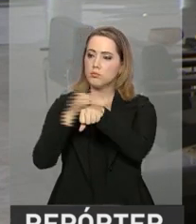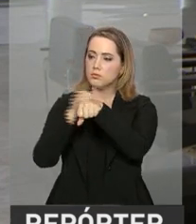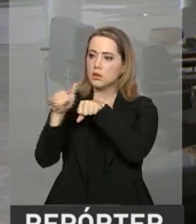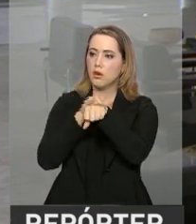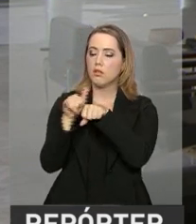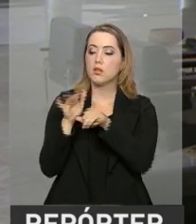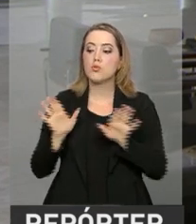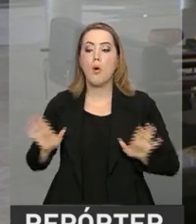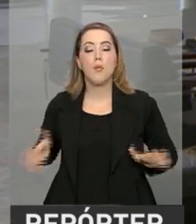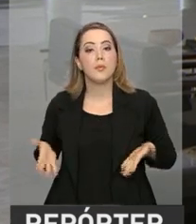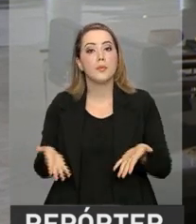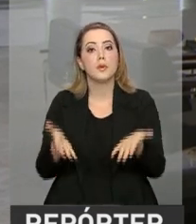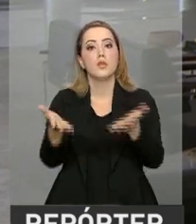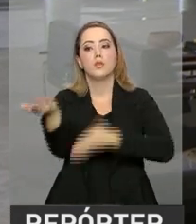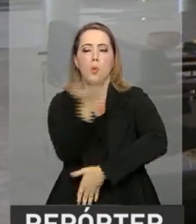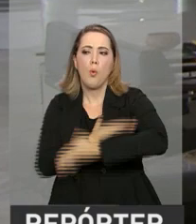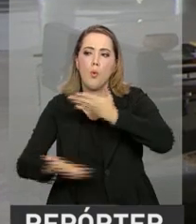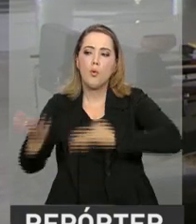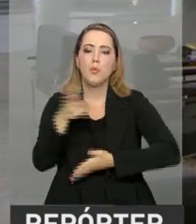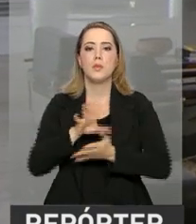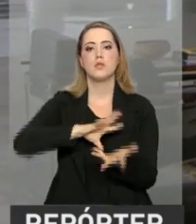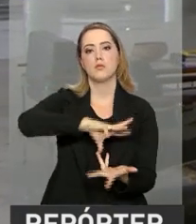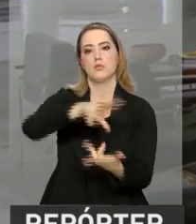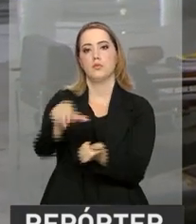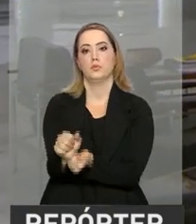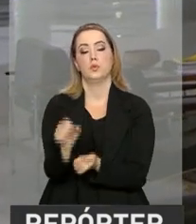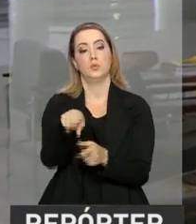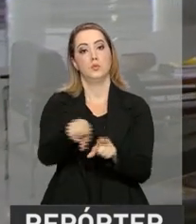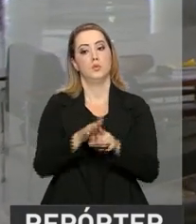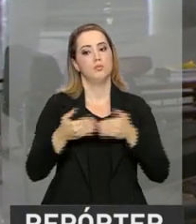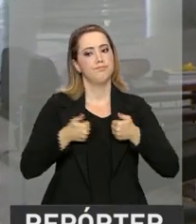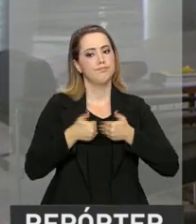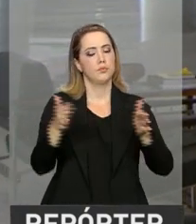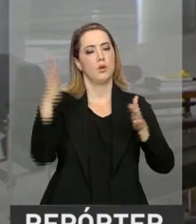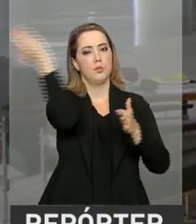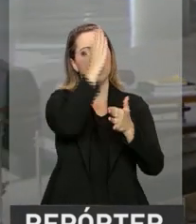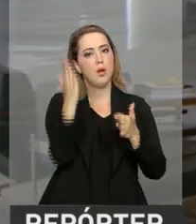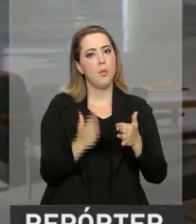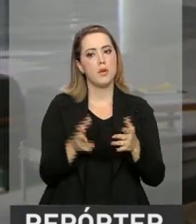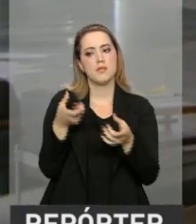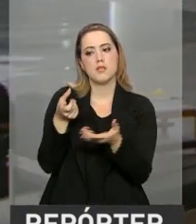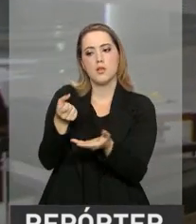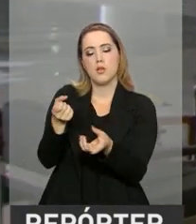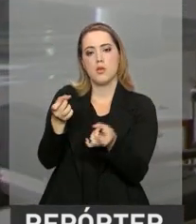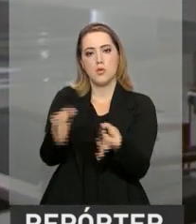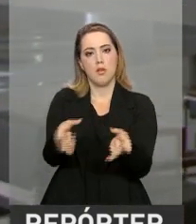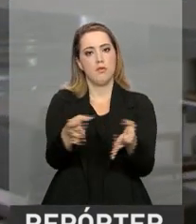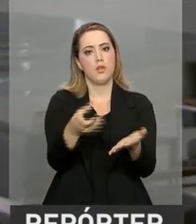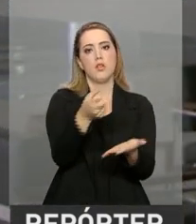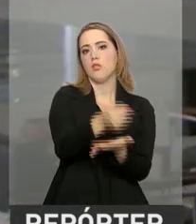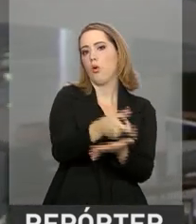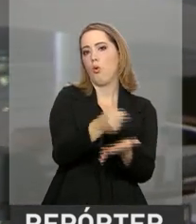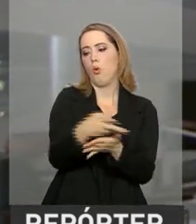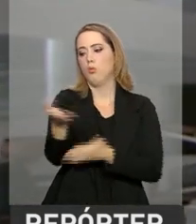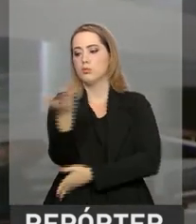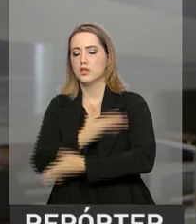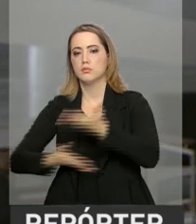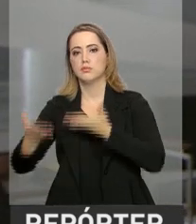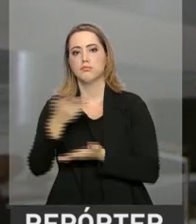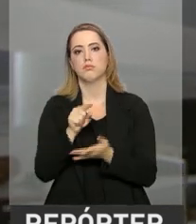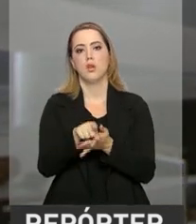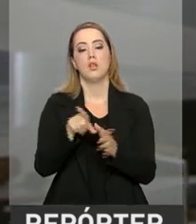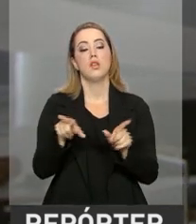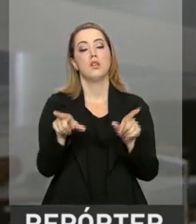o comércio brasileiro no mundo, ampliar a participação do Brasil no comércio mundial e também estabelecer